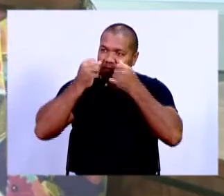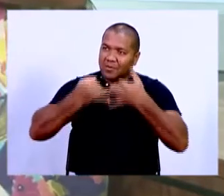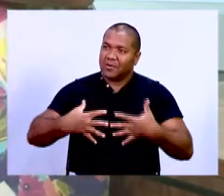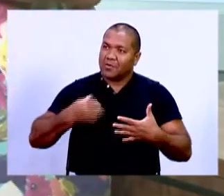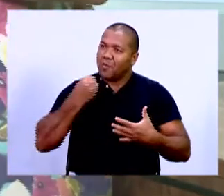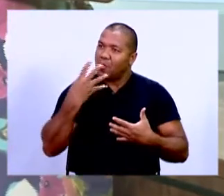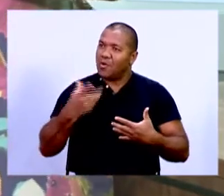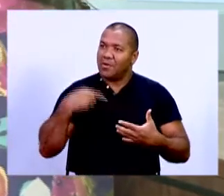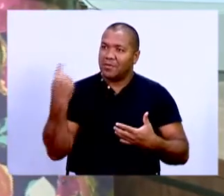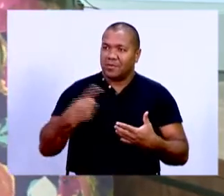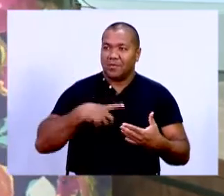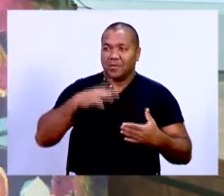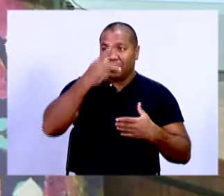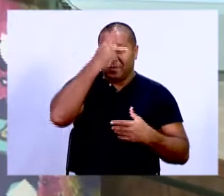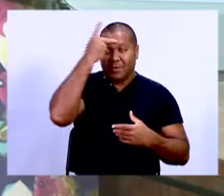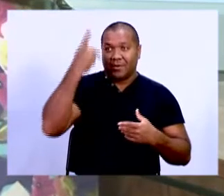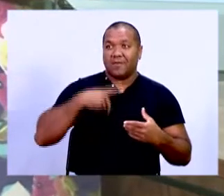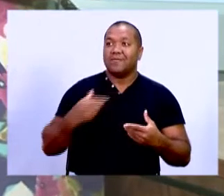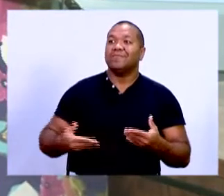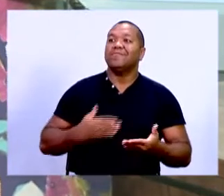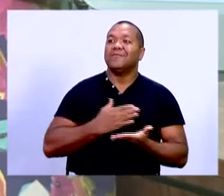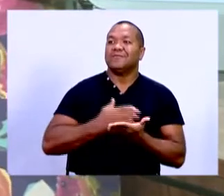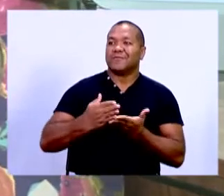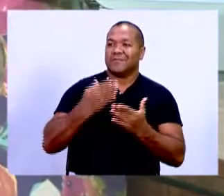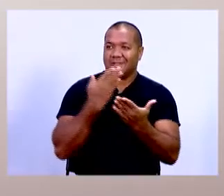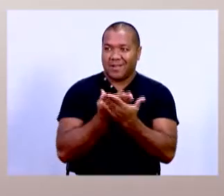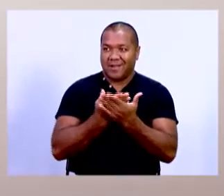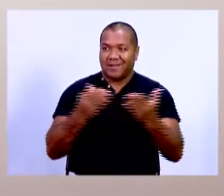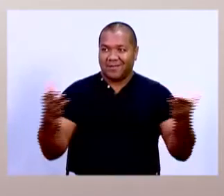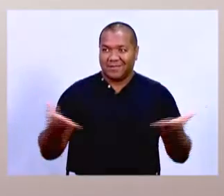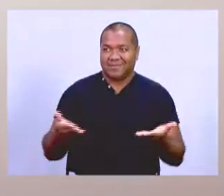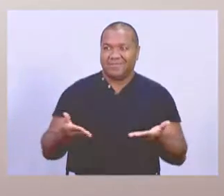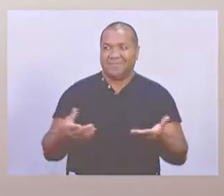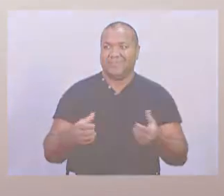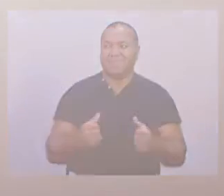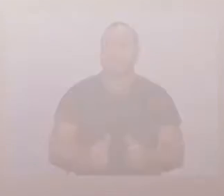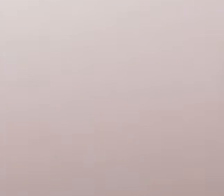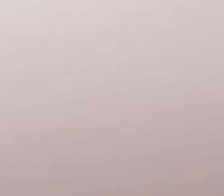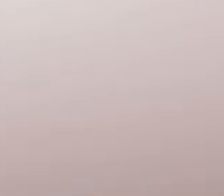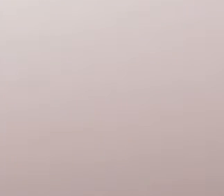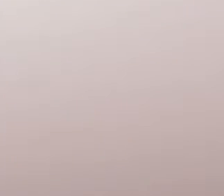gente. Pessoal, vamos à nossa aula agora.